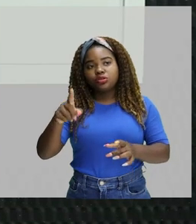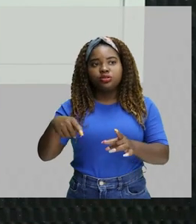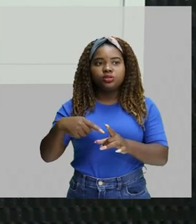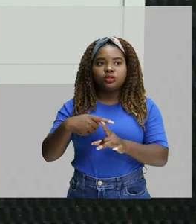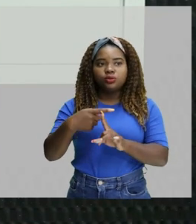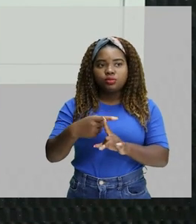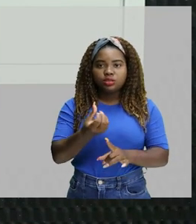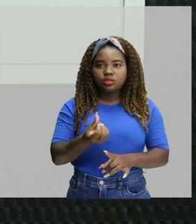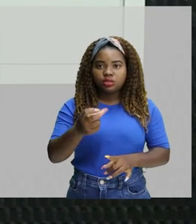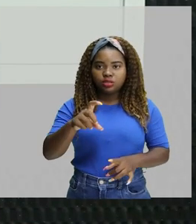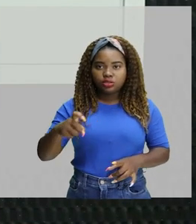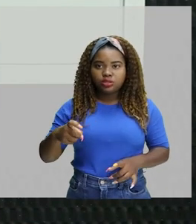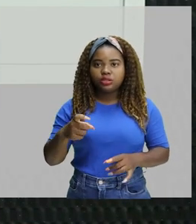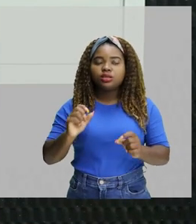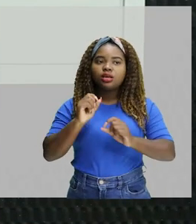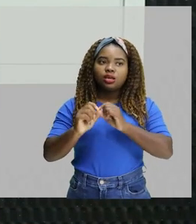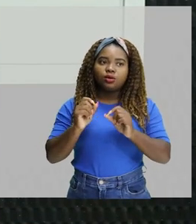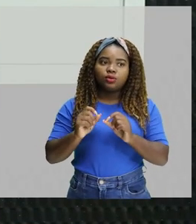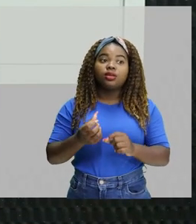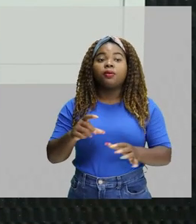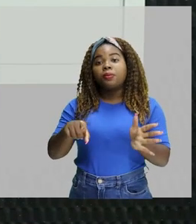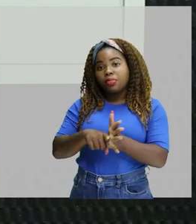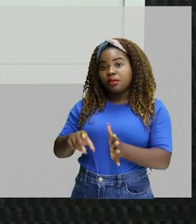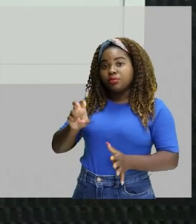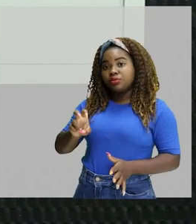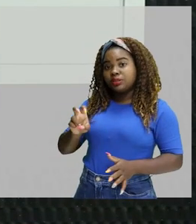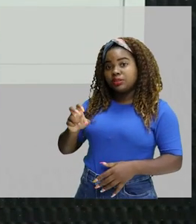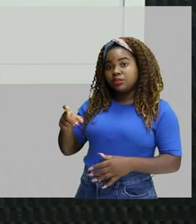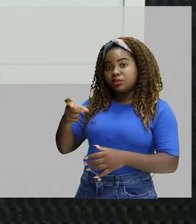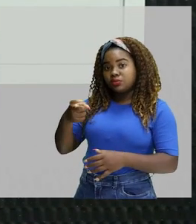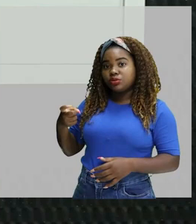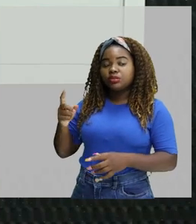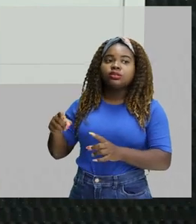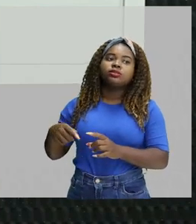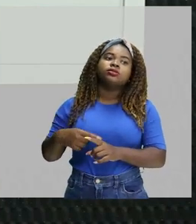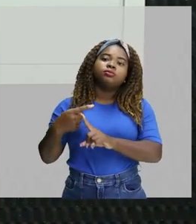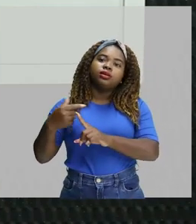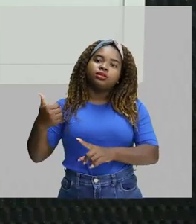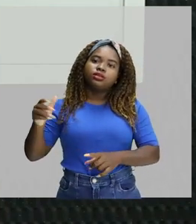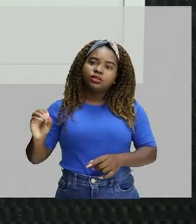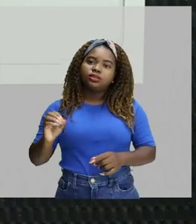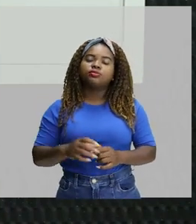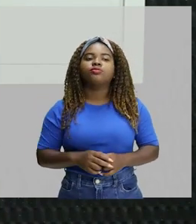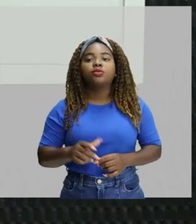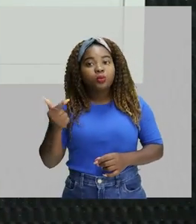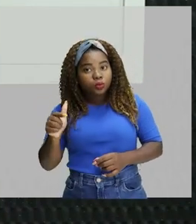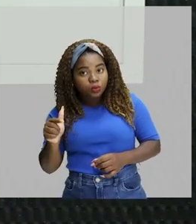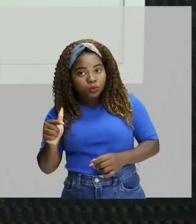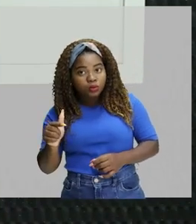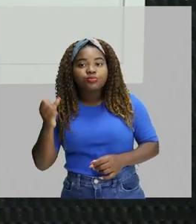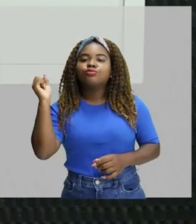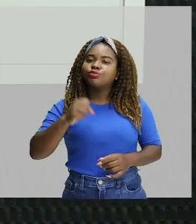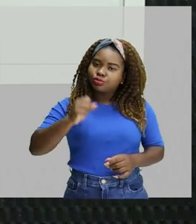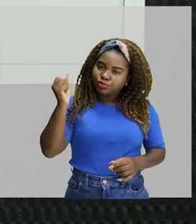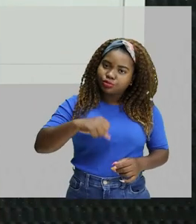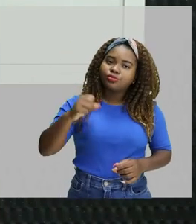dar -5x + 10 continuo sim